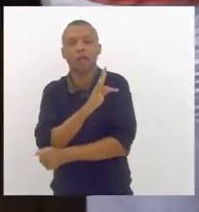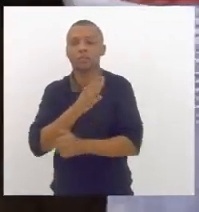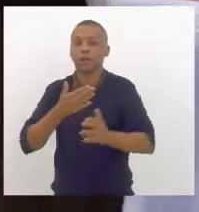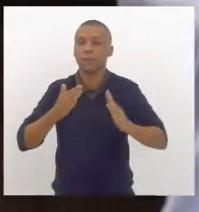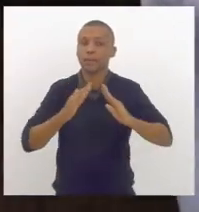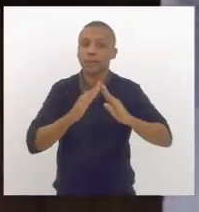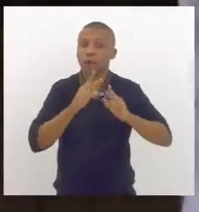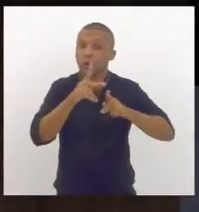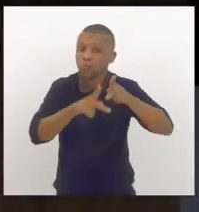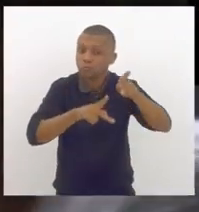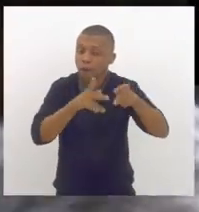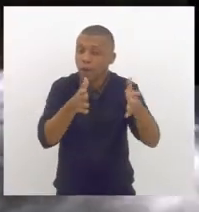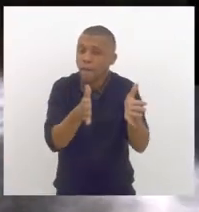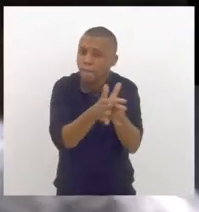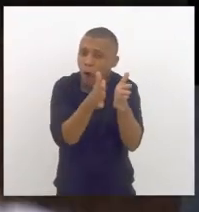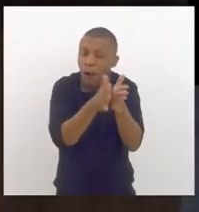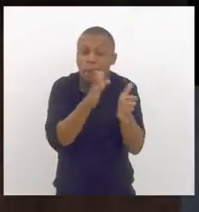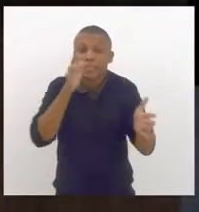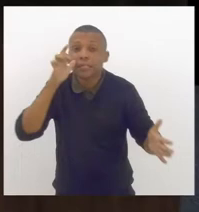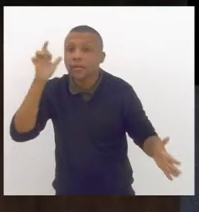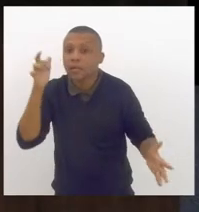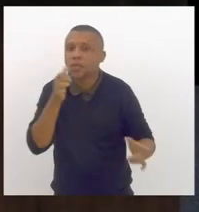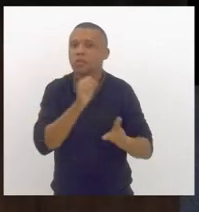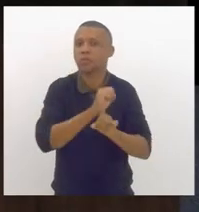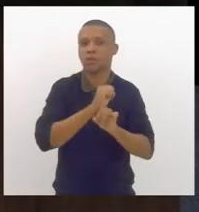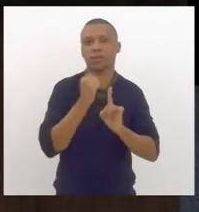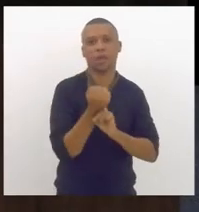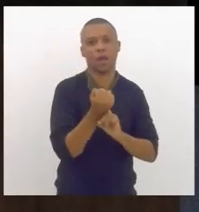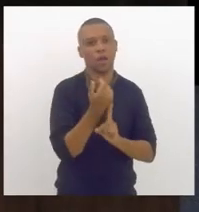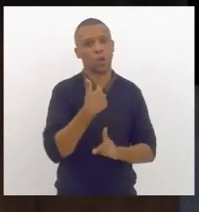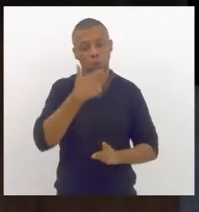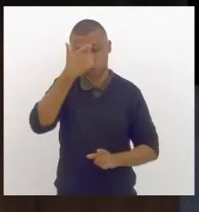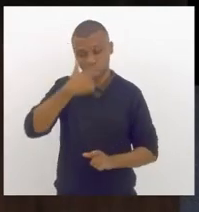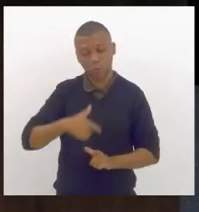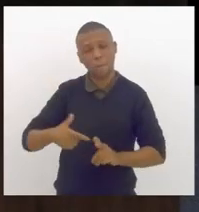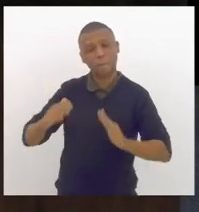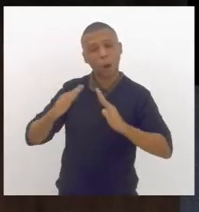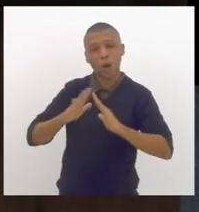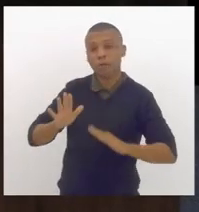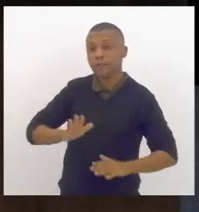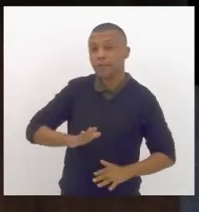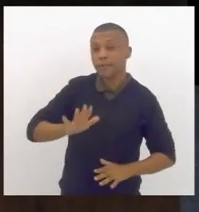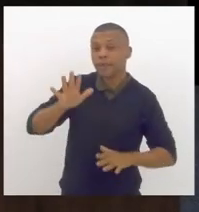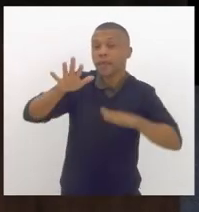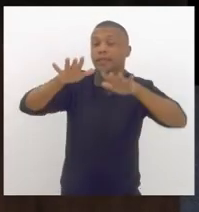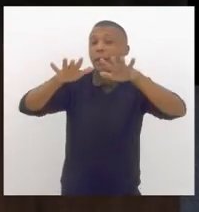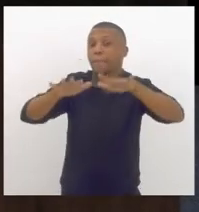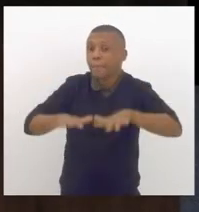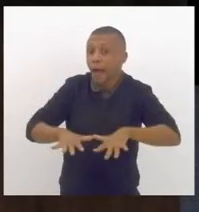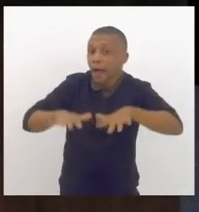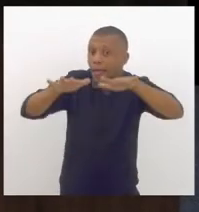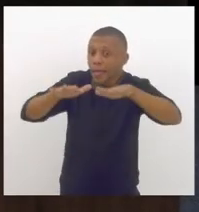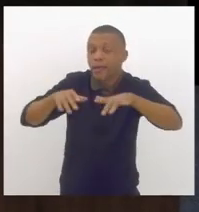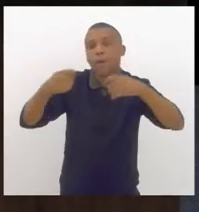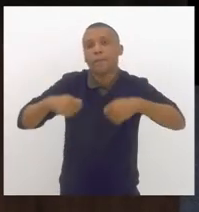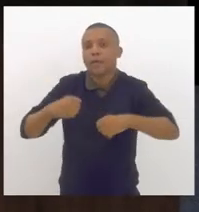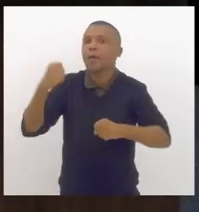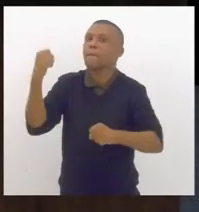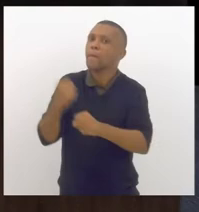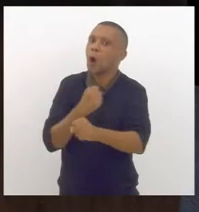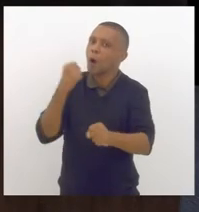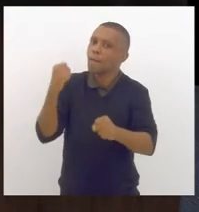social. Eu não tenho dúvida, senhor presidente, eu, enquanto uma cria da favela da Maré, que tive que bater a laje da